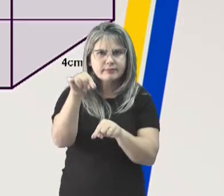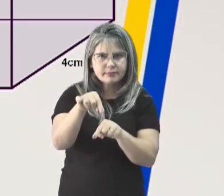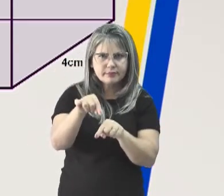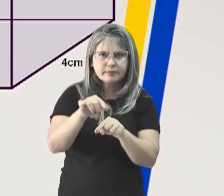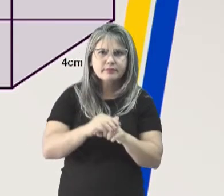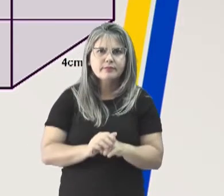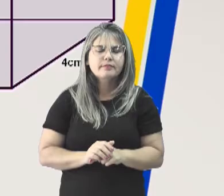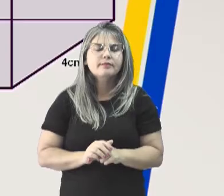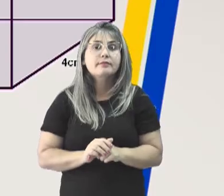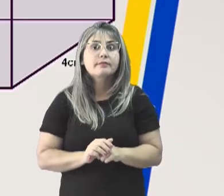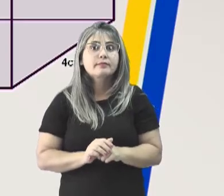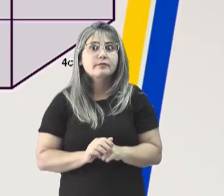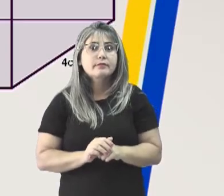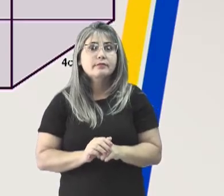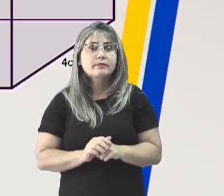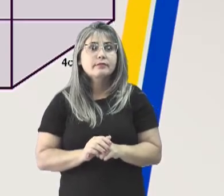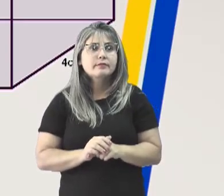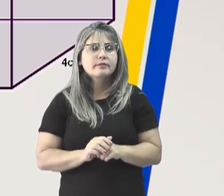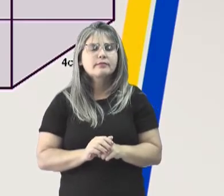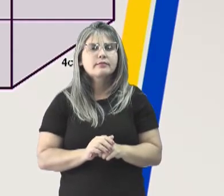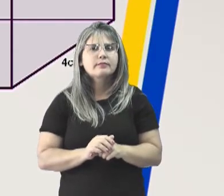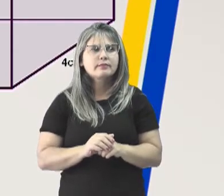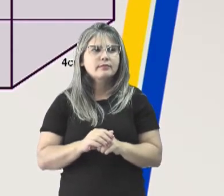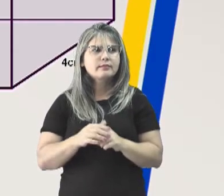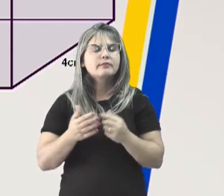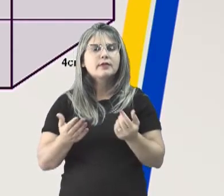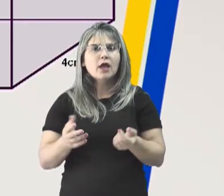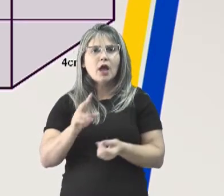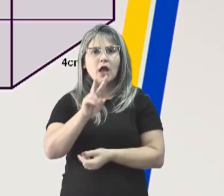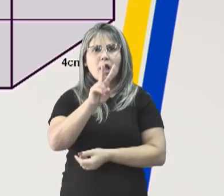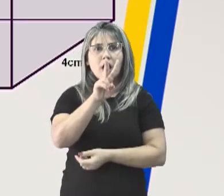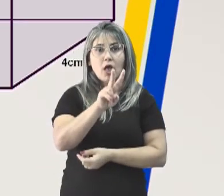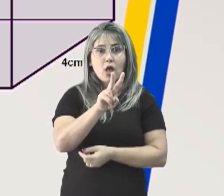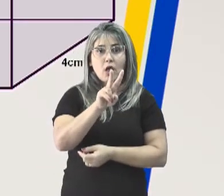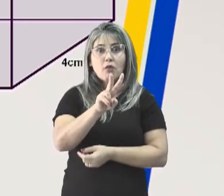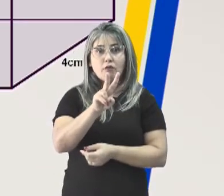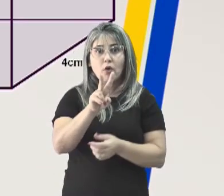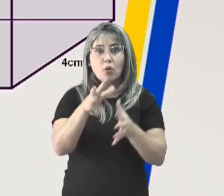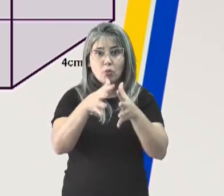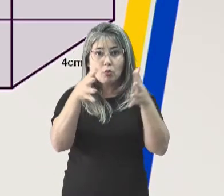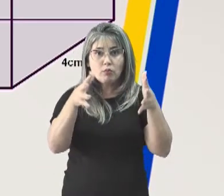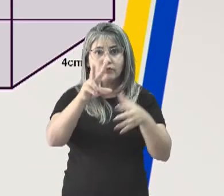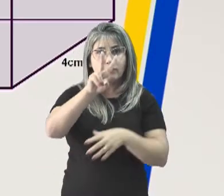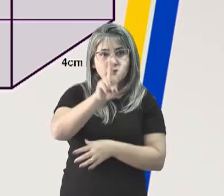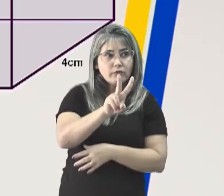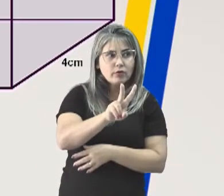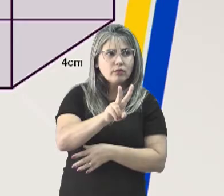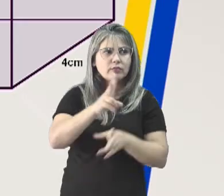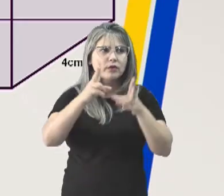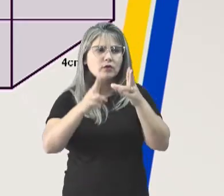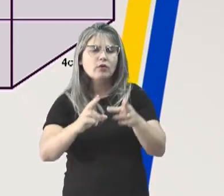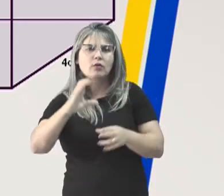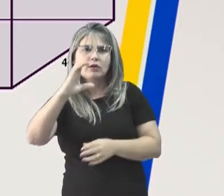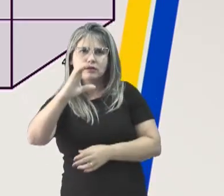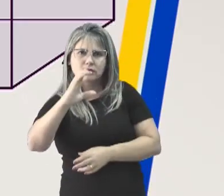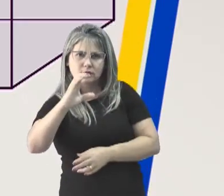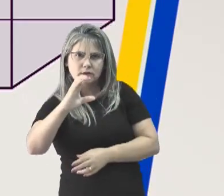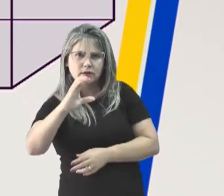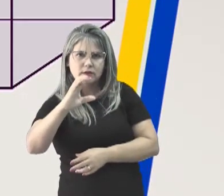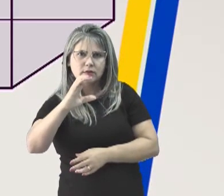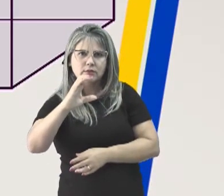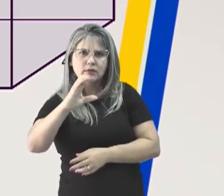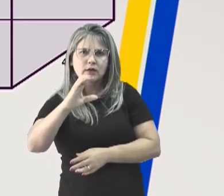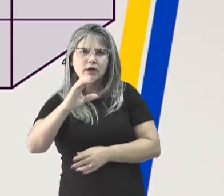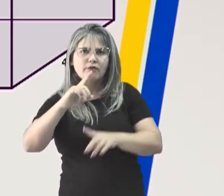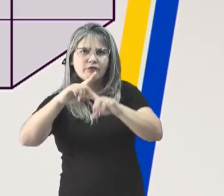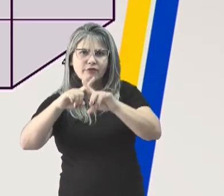de um paralelepípedo retângulo, a gente calcula multiplicando o comprimento, a largura e a altura. O